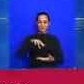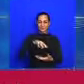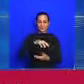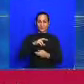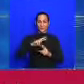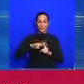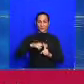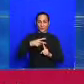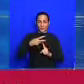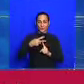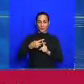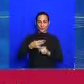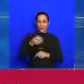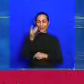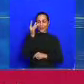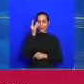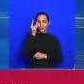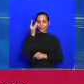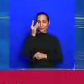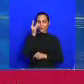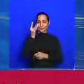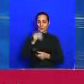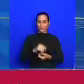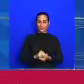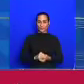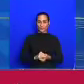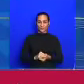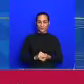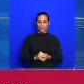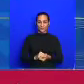Embaralhando a dupla cena ao vivo.